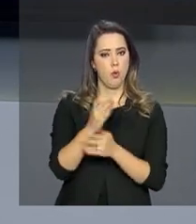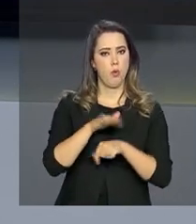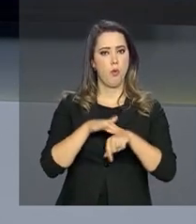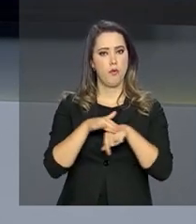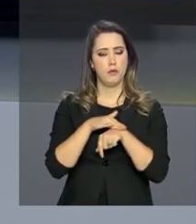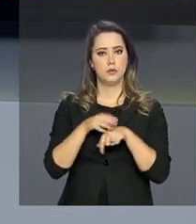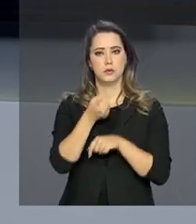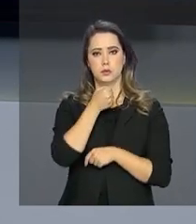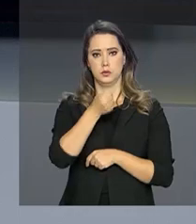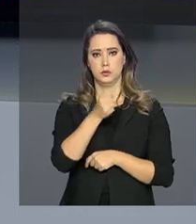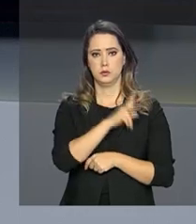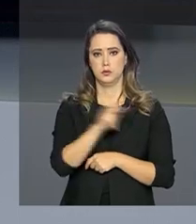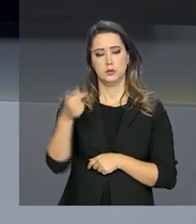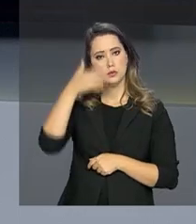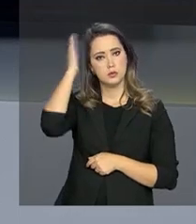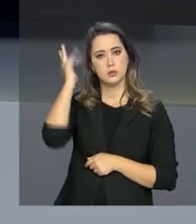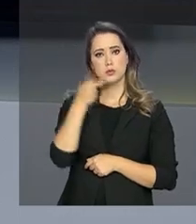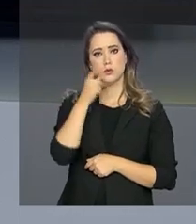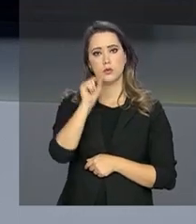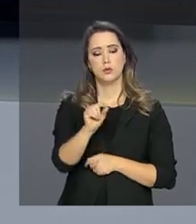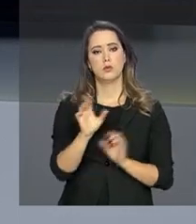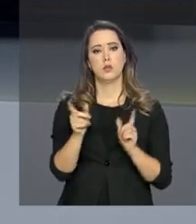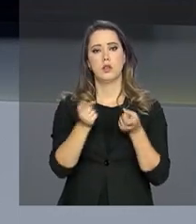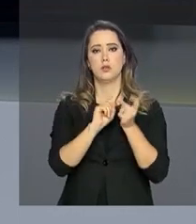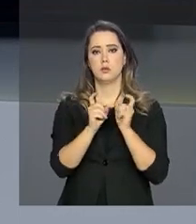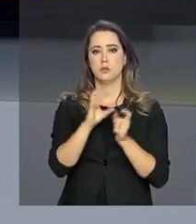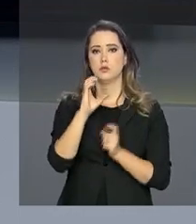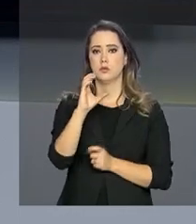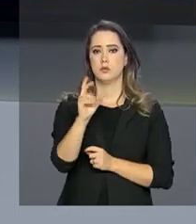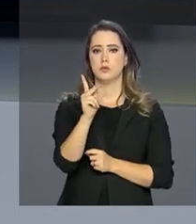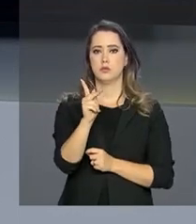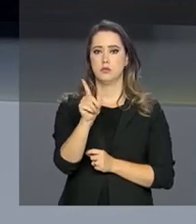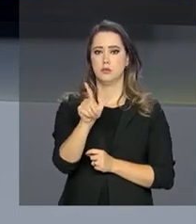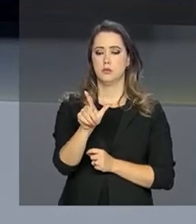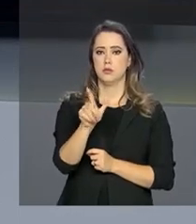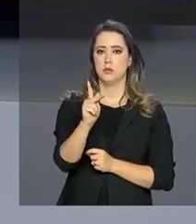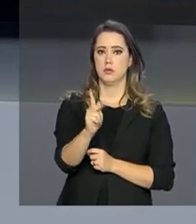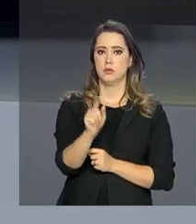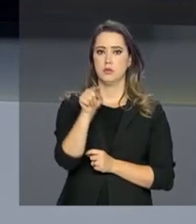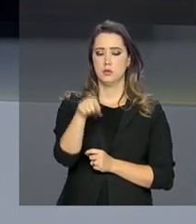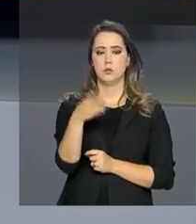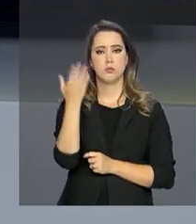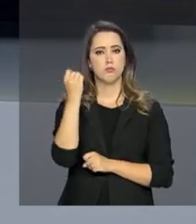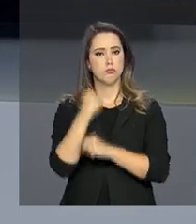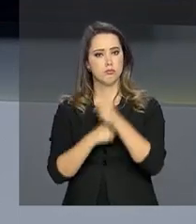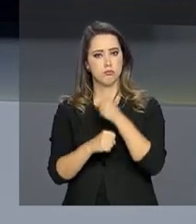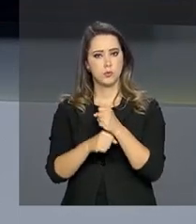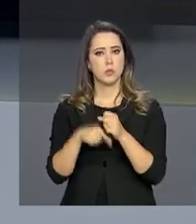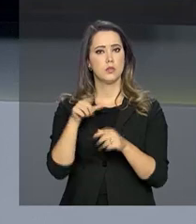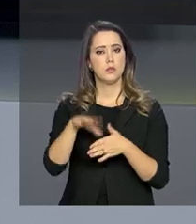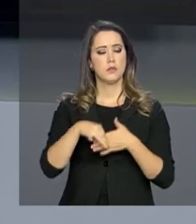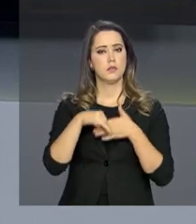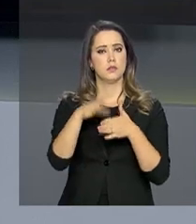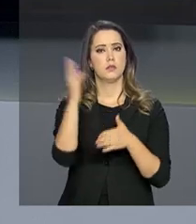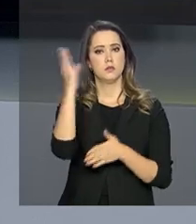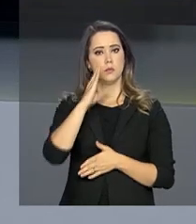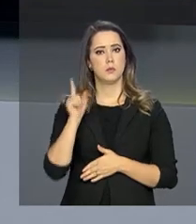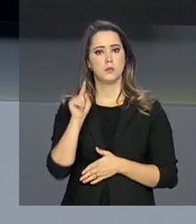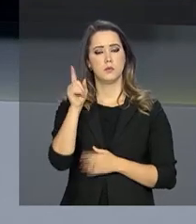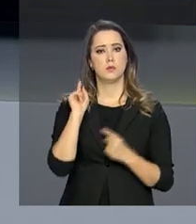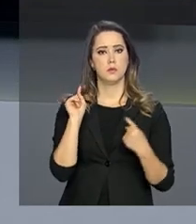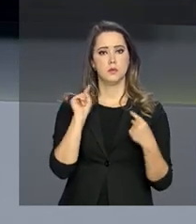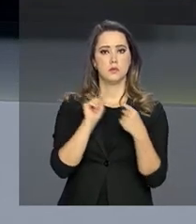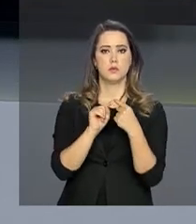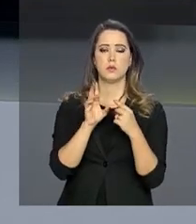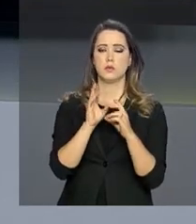o presidente michel temer disse que a gestão da cplp nos últimos anos que esteve sob o comando do brasil foi um dos temas